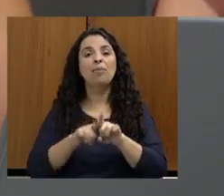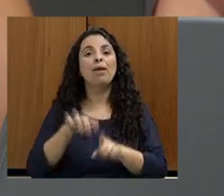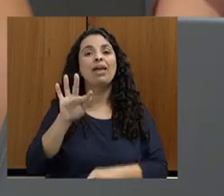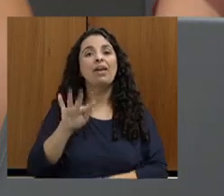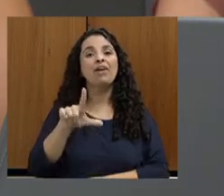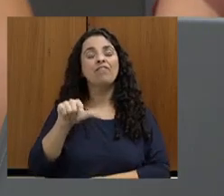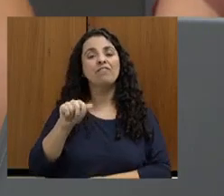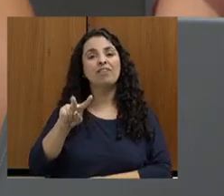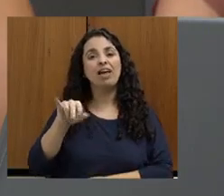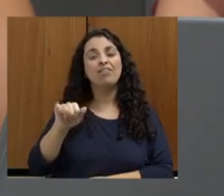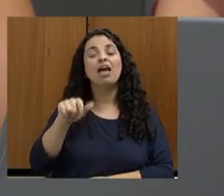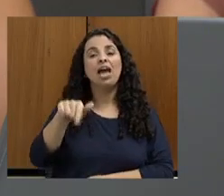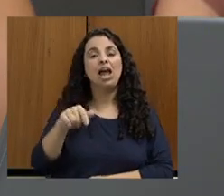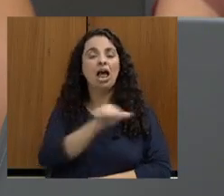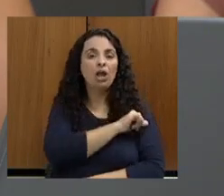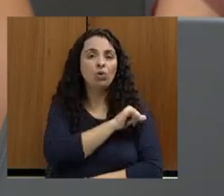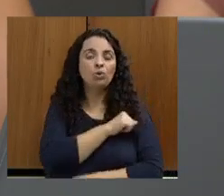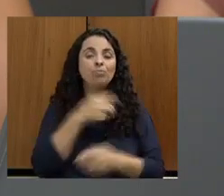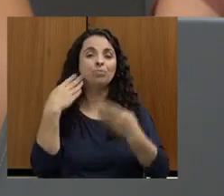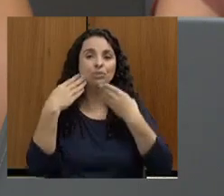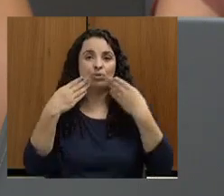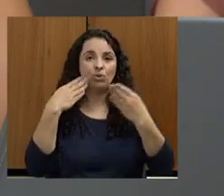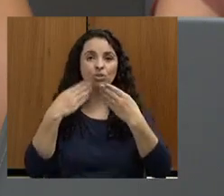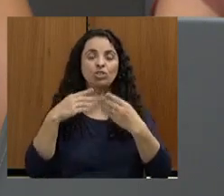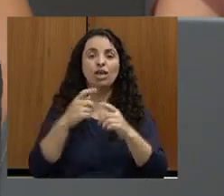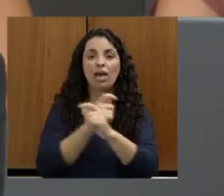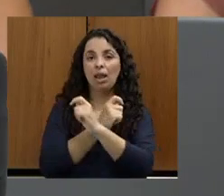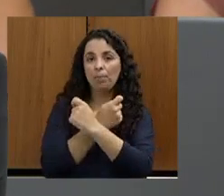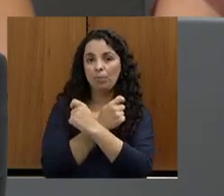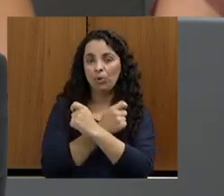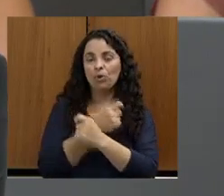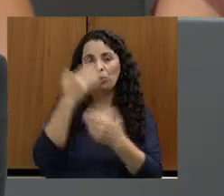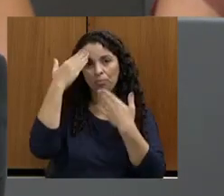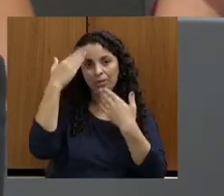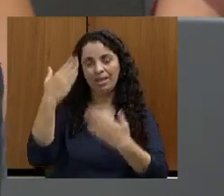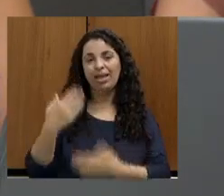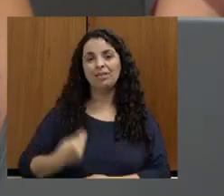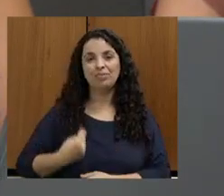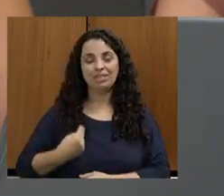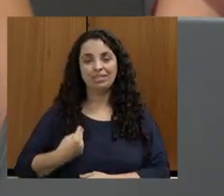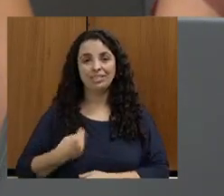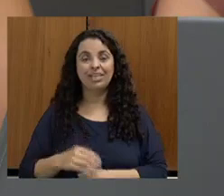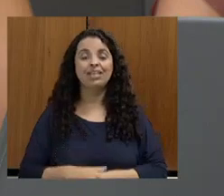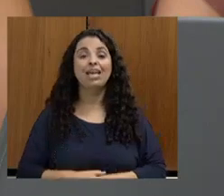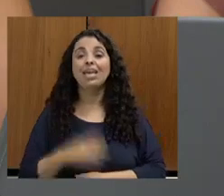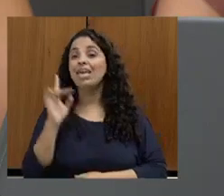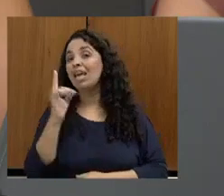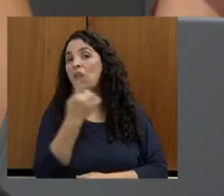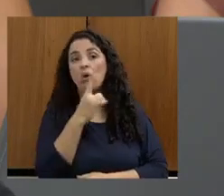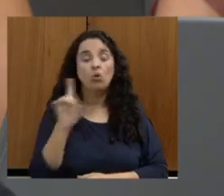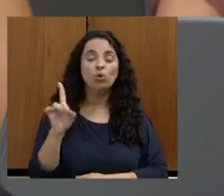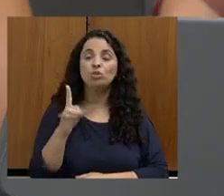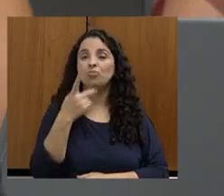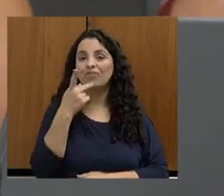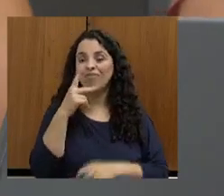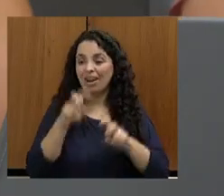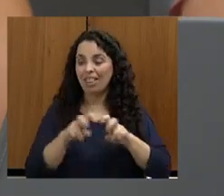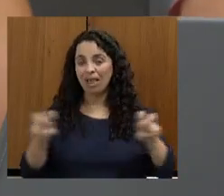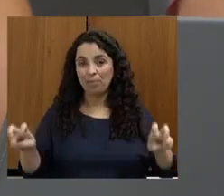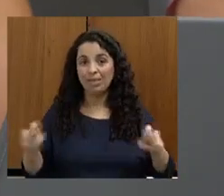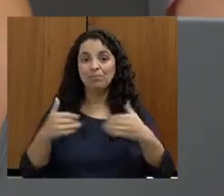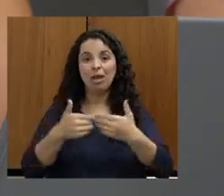Minas. Muito obrigado pela presença. E, para terminar aqui a fala da mesa, para eu abrir aqui ao público,